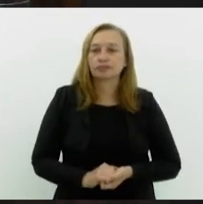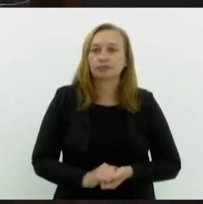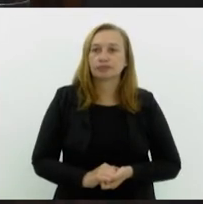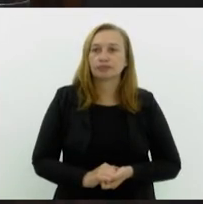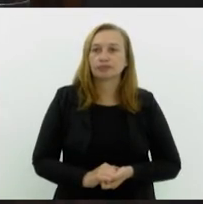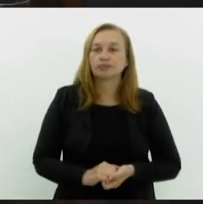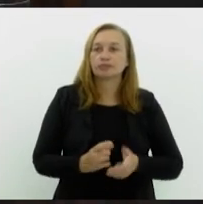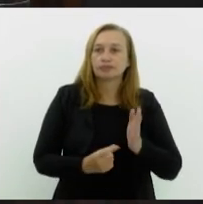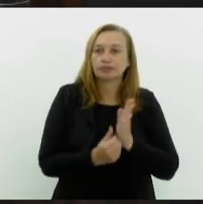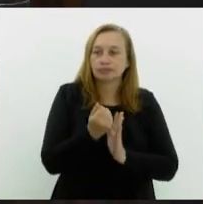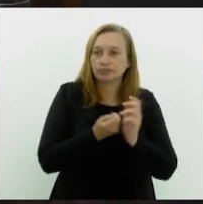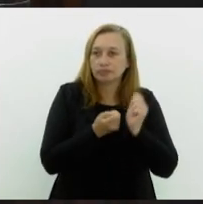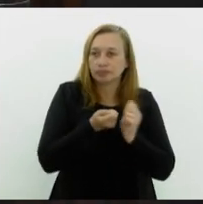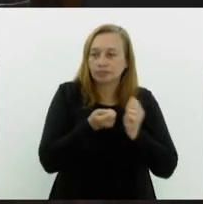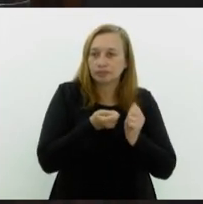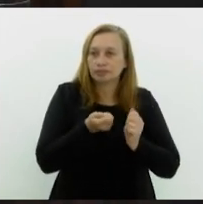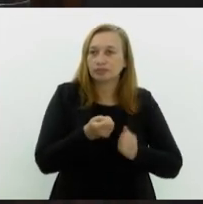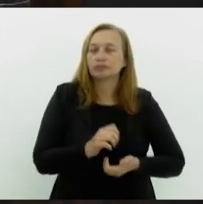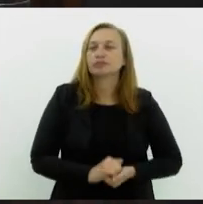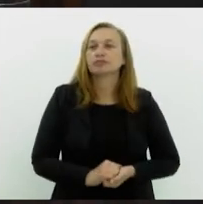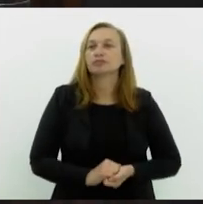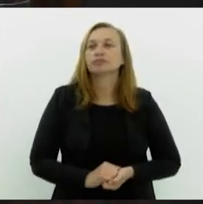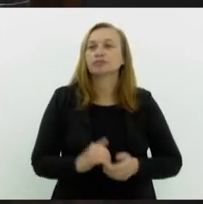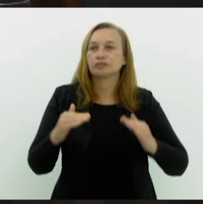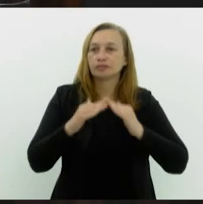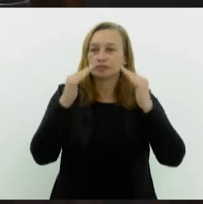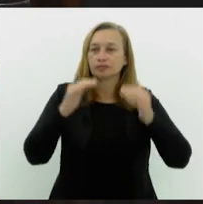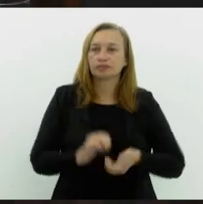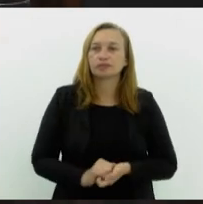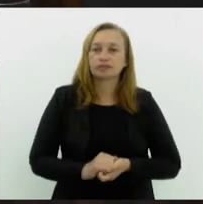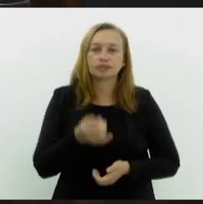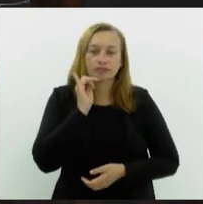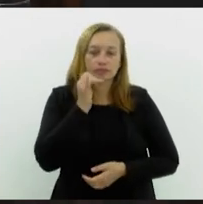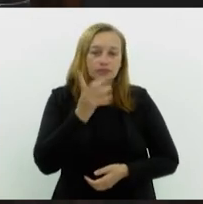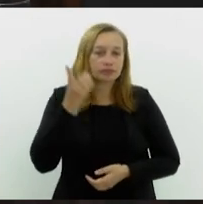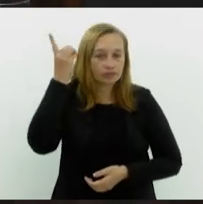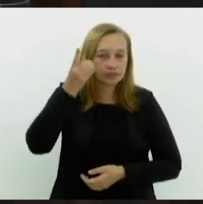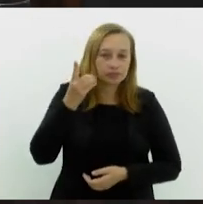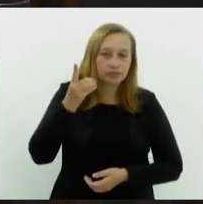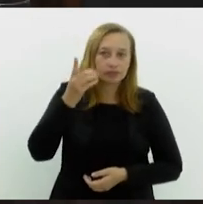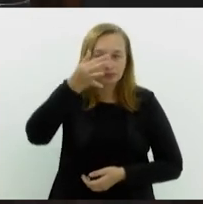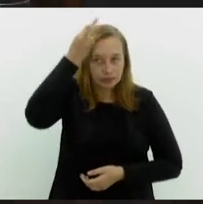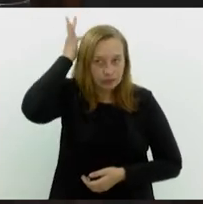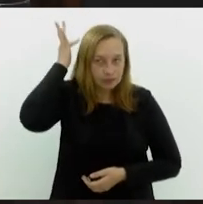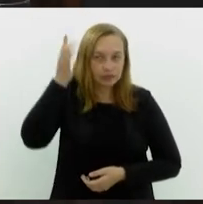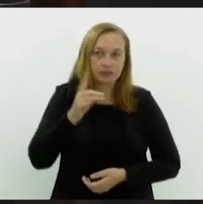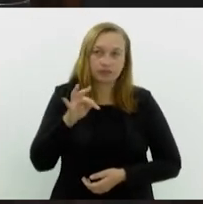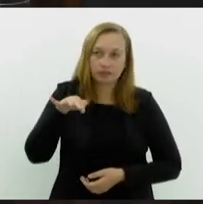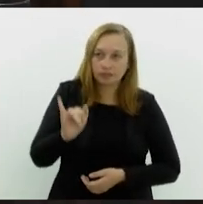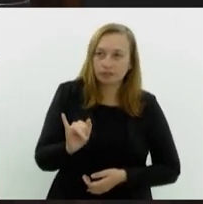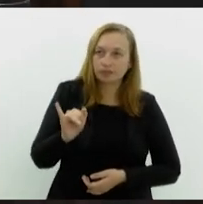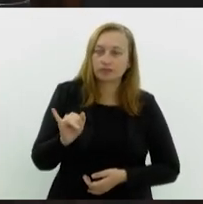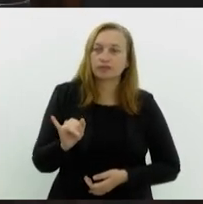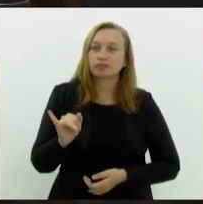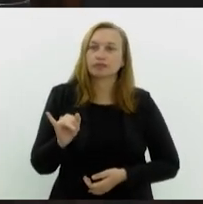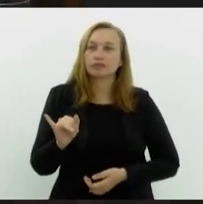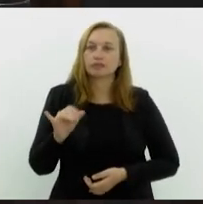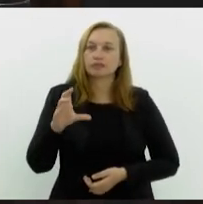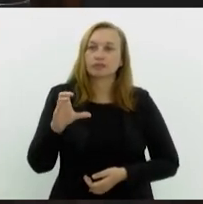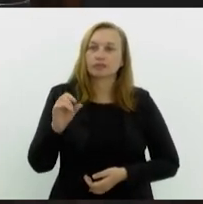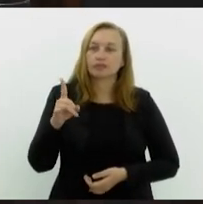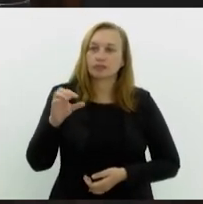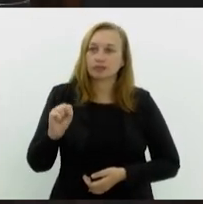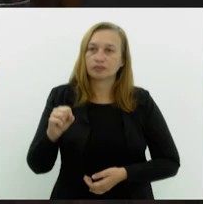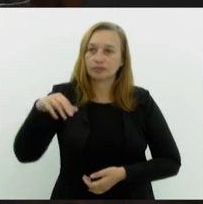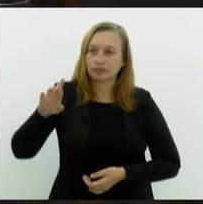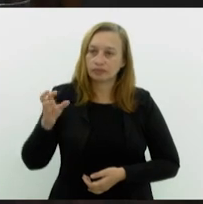de orçamento, fiscalização financeira e controle favorável. Relator, deputado Fred Pacheco, Tandy Vieira, Gisele Monteiro e Carlos